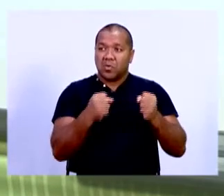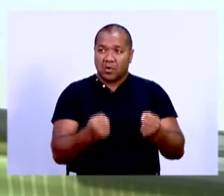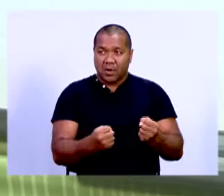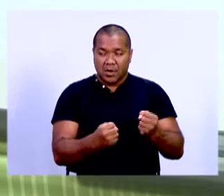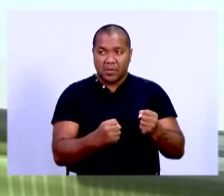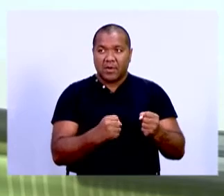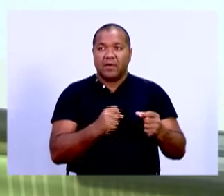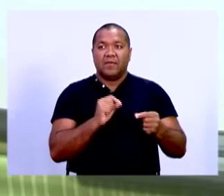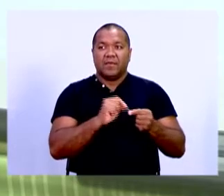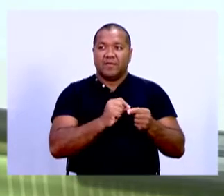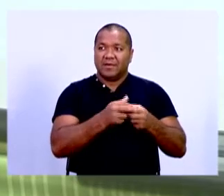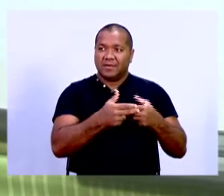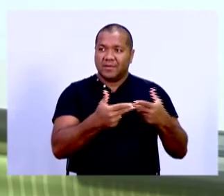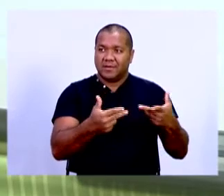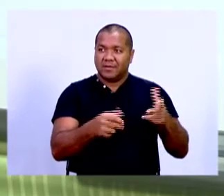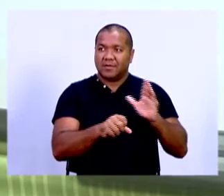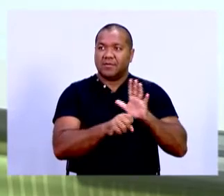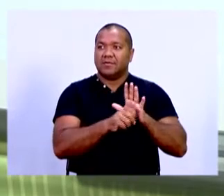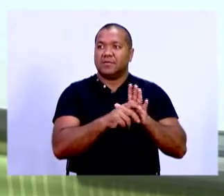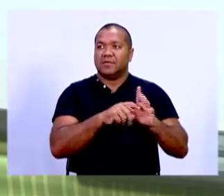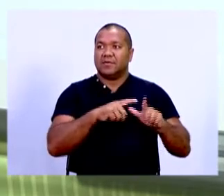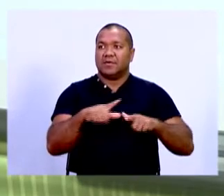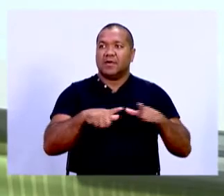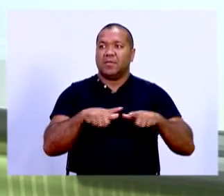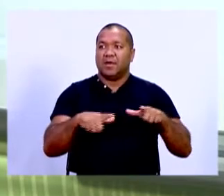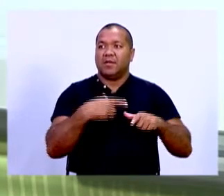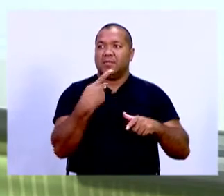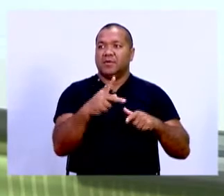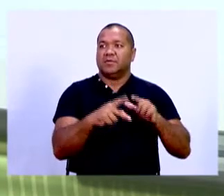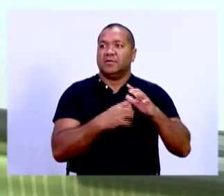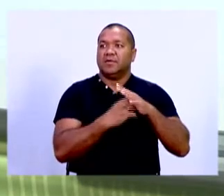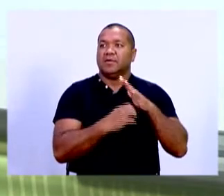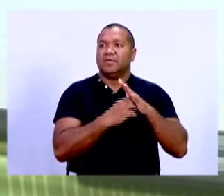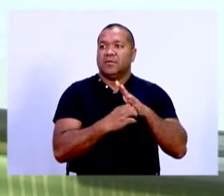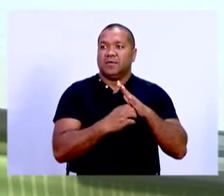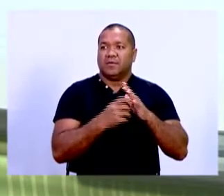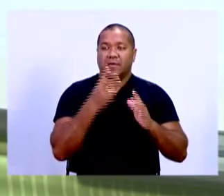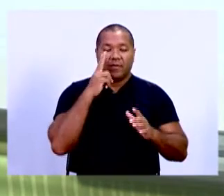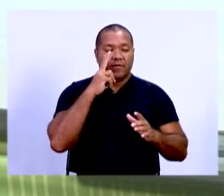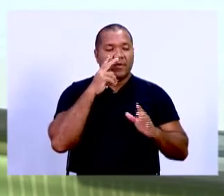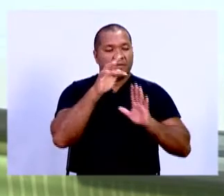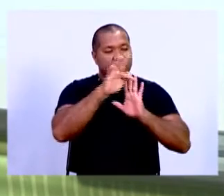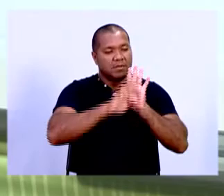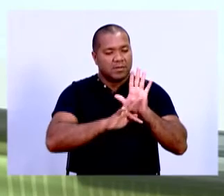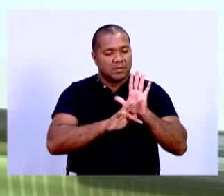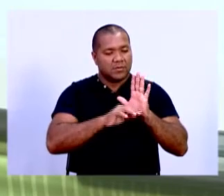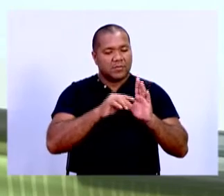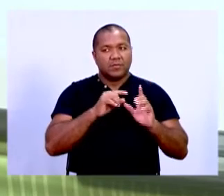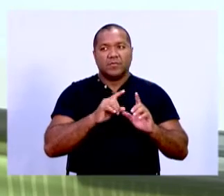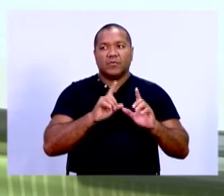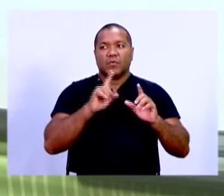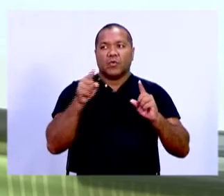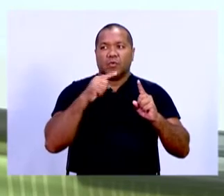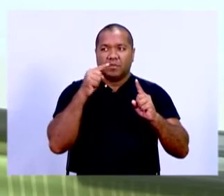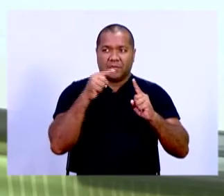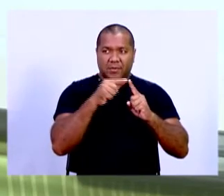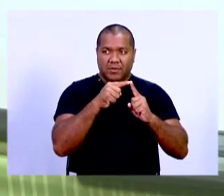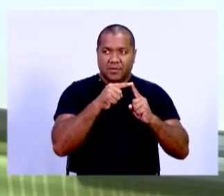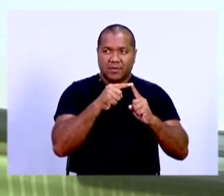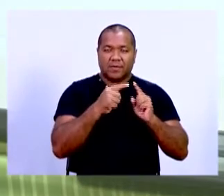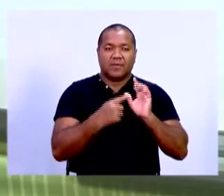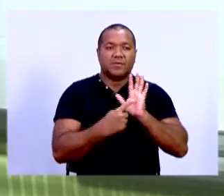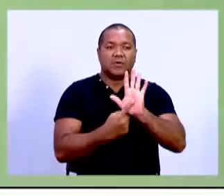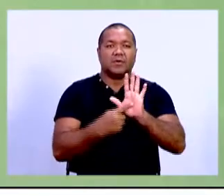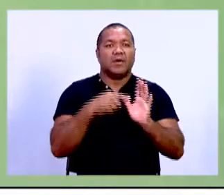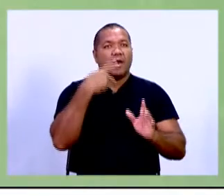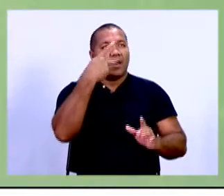aplicação dele vai fazer para a empresa dele. Então, vamos ver esse pequeno texto sucinto e objetivo que vai ser passado para o seu